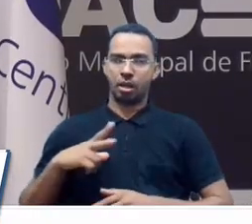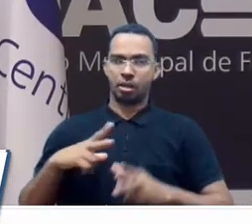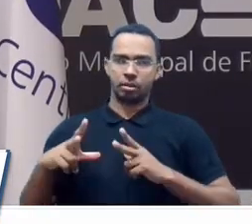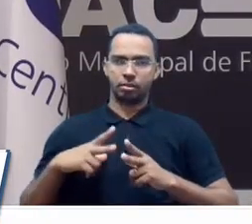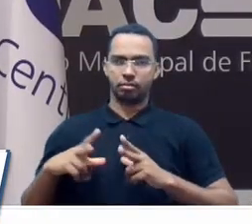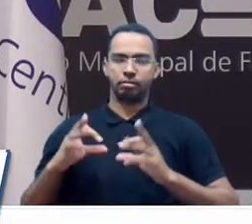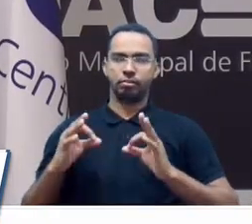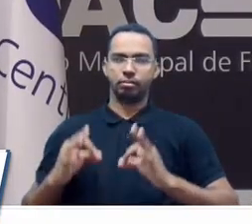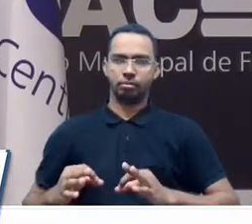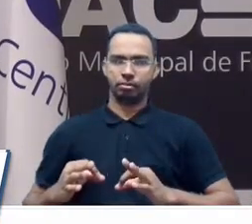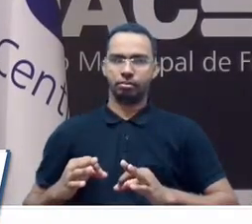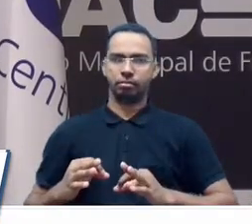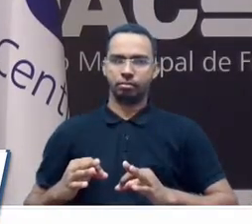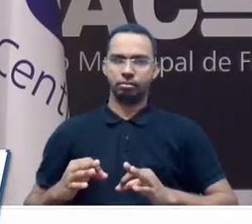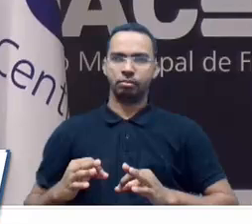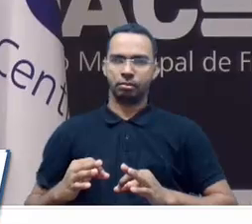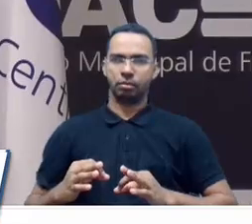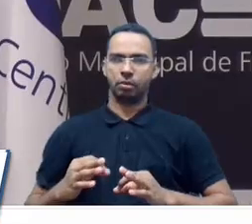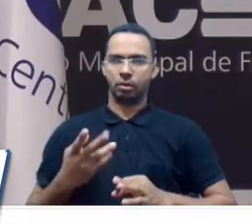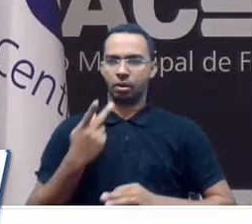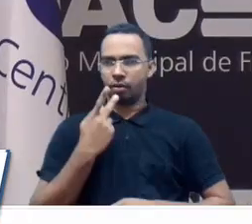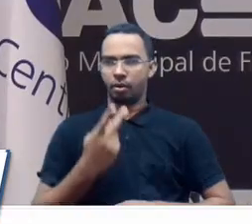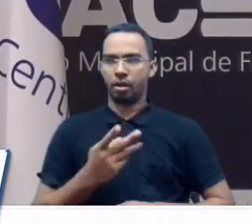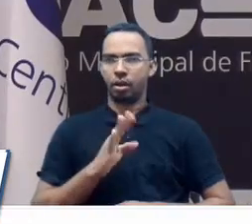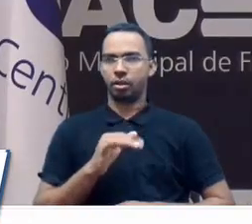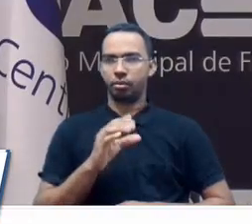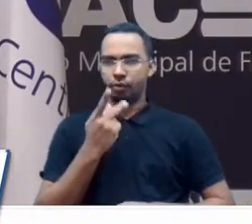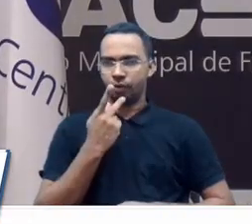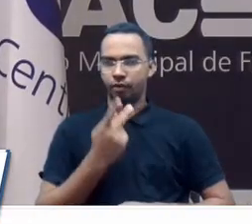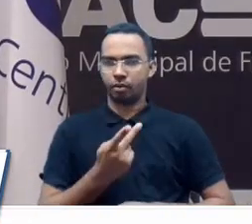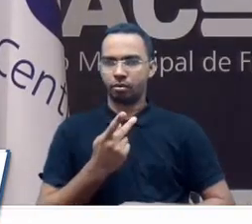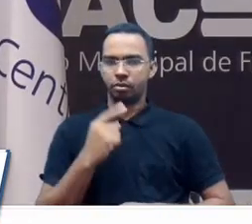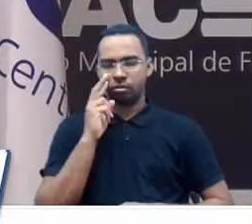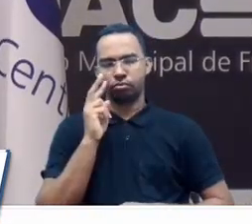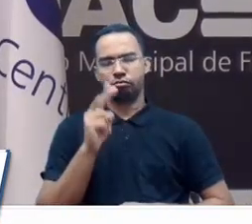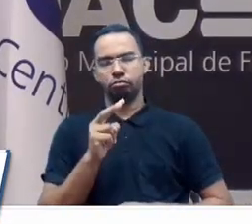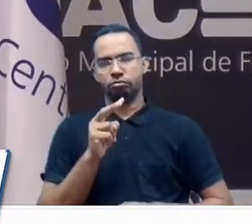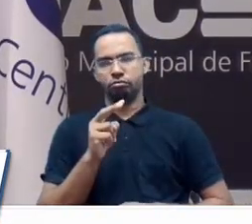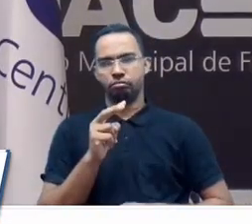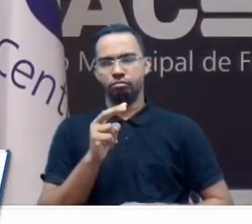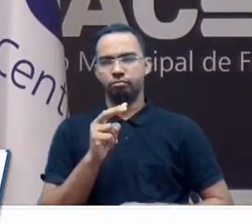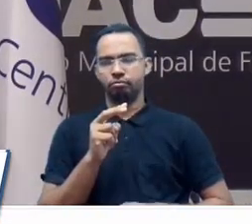E a gente, como o Bruno mencionou aqui, quando a gente olha com esse olhar